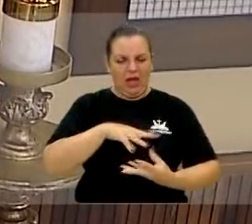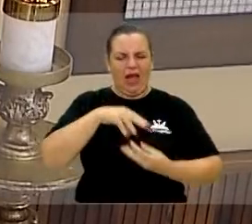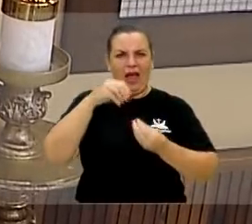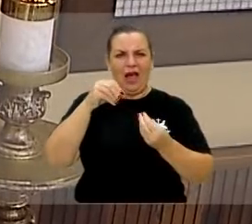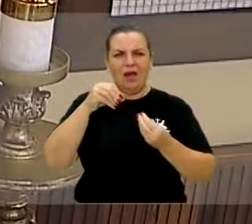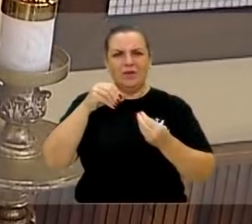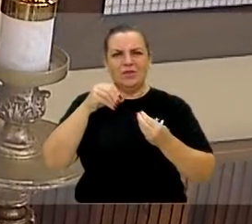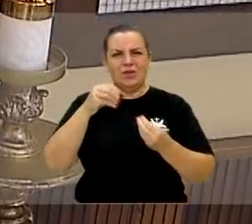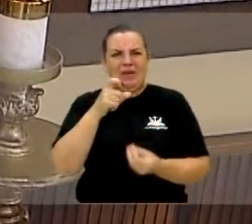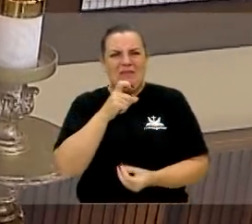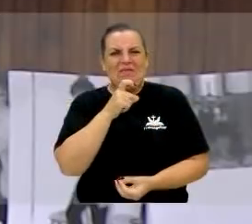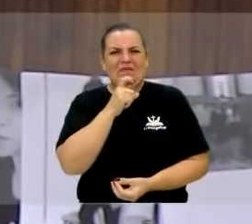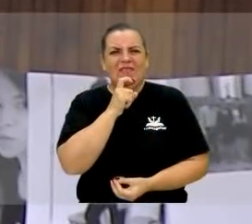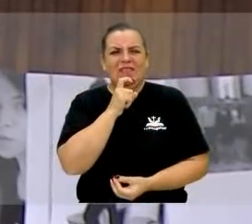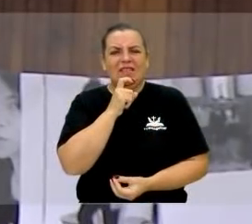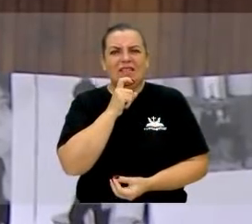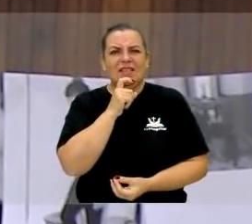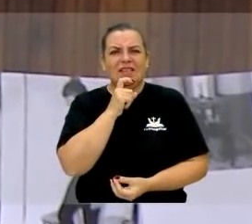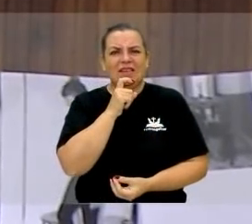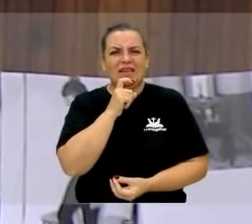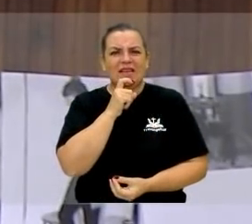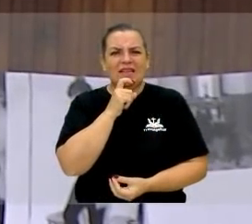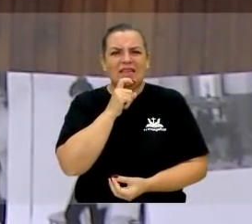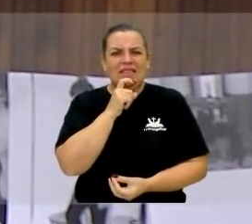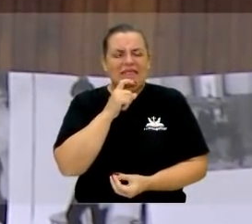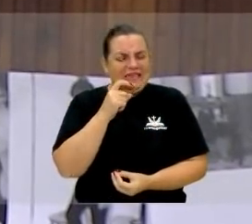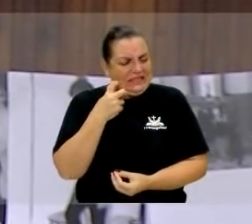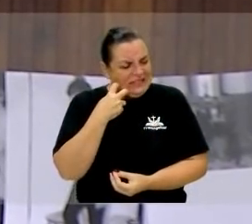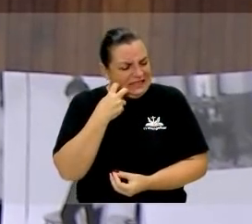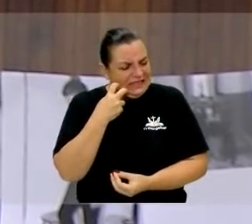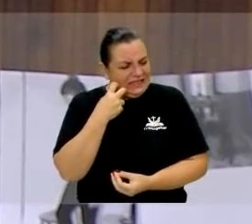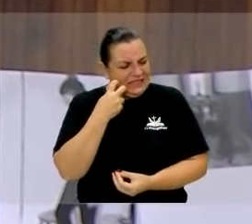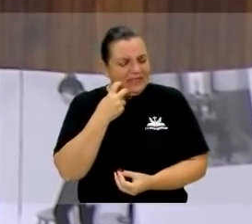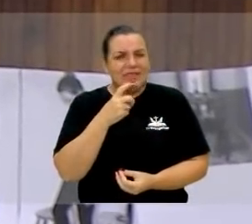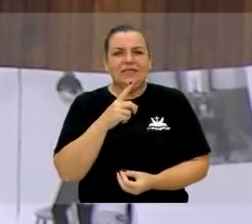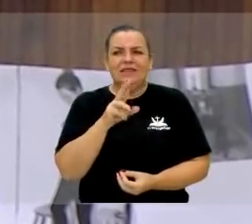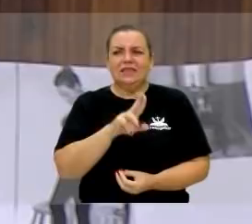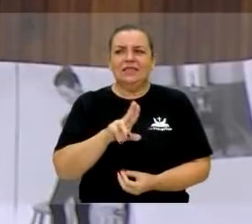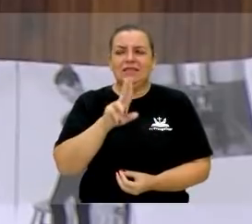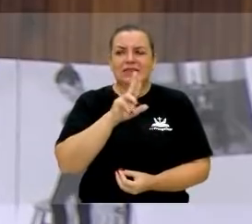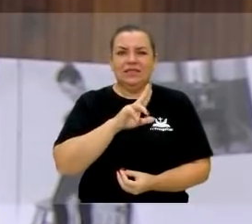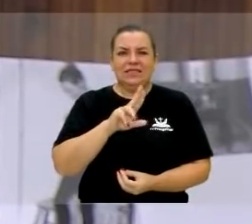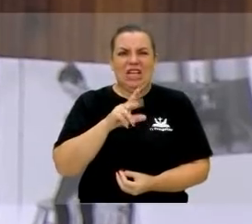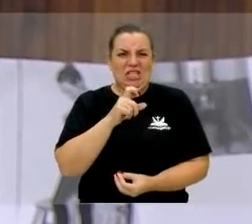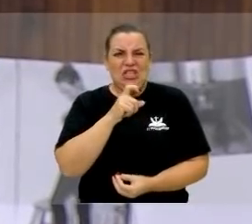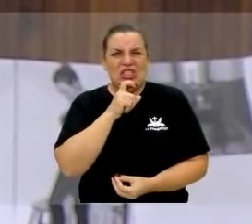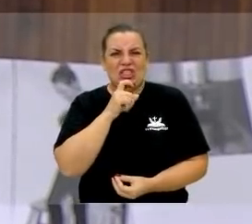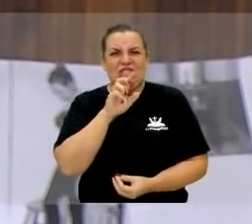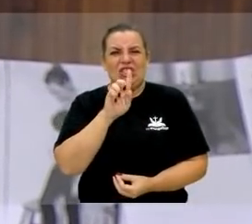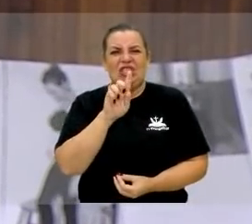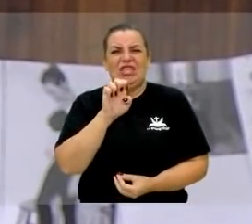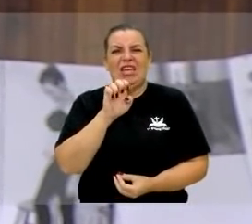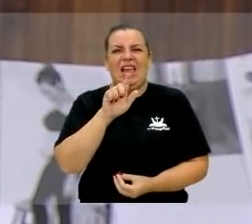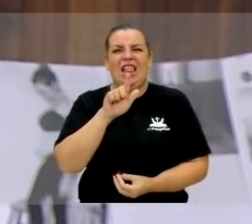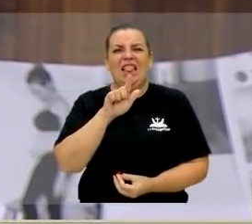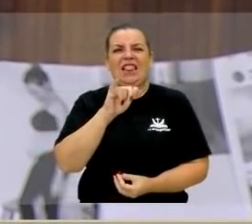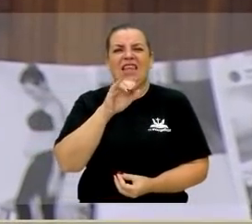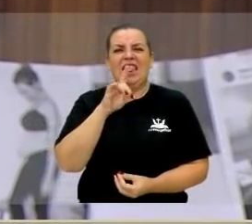estiverem frias, tímidas, e usa o termo gélidas,